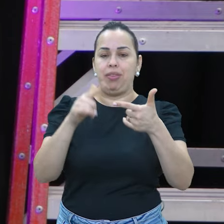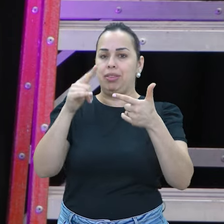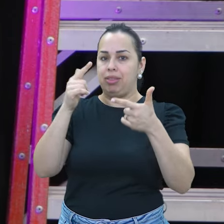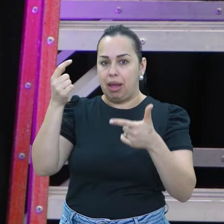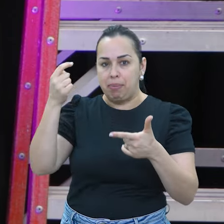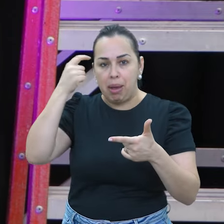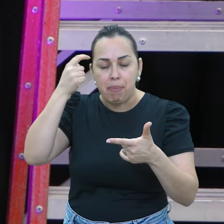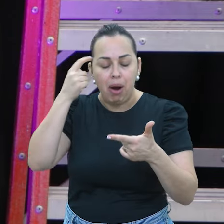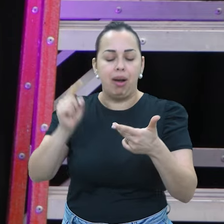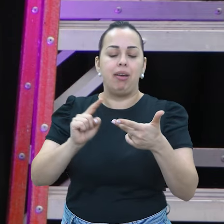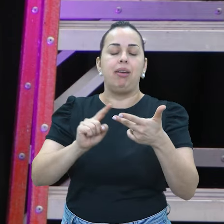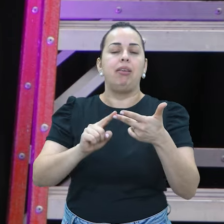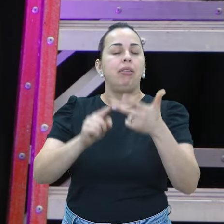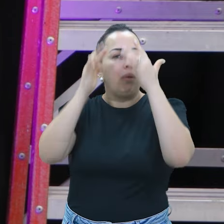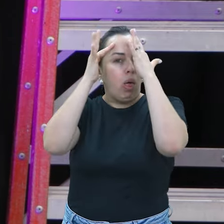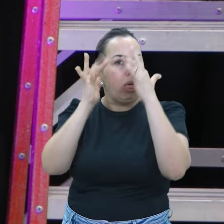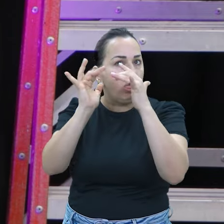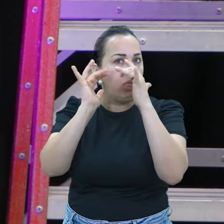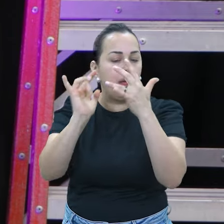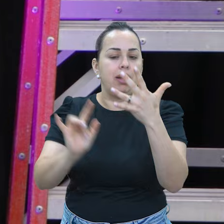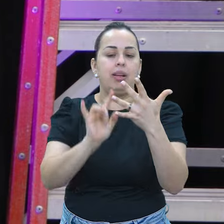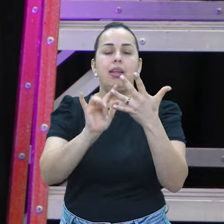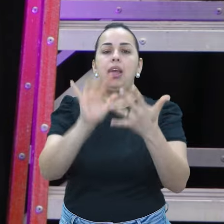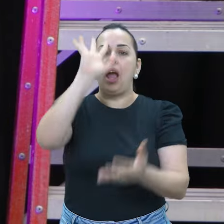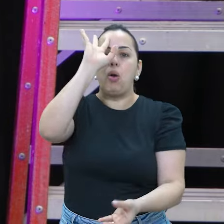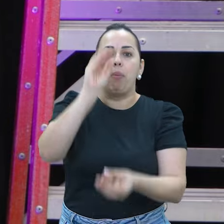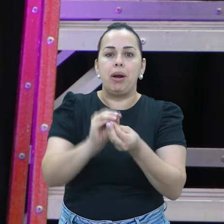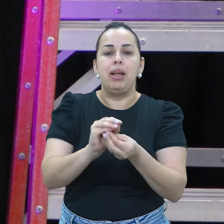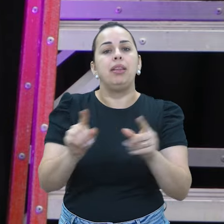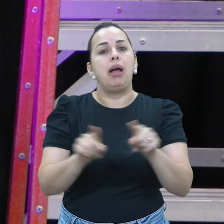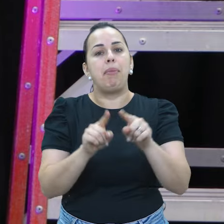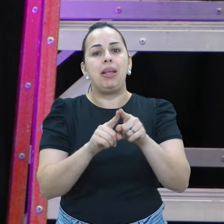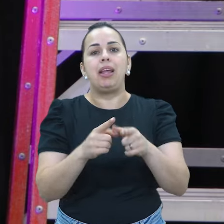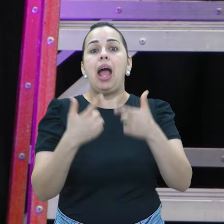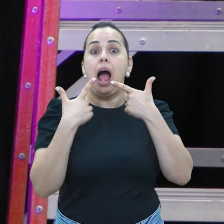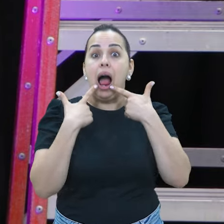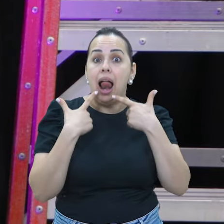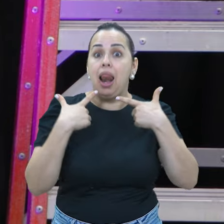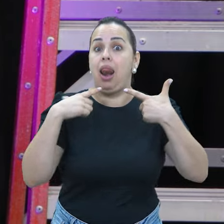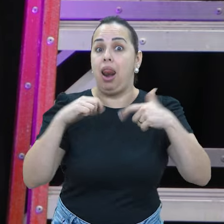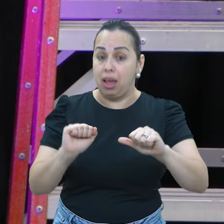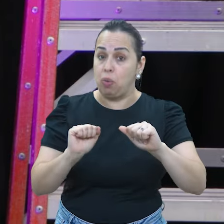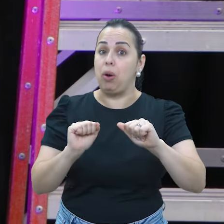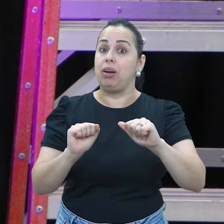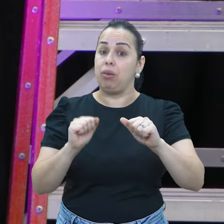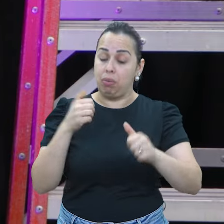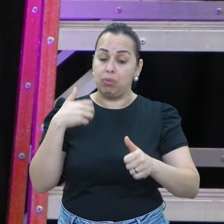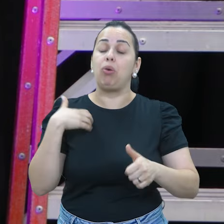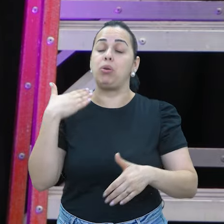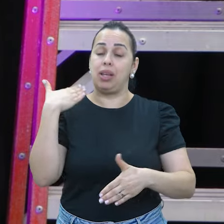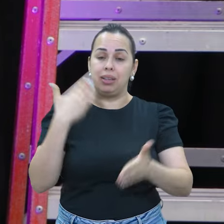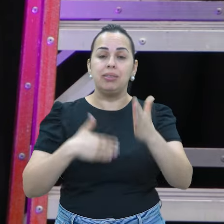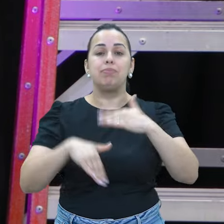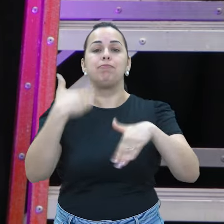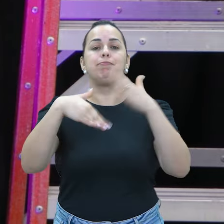concentração, trabalha a memória, o raciocínio e a compreensão, além de estimular a linguagem oral e ampliar a capacidade criativa. É